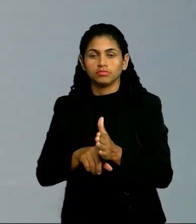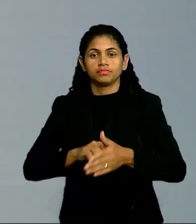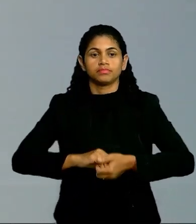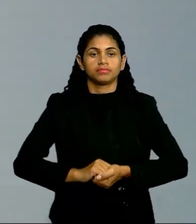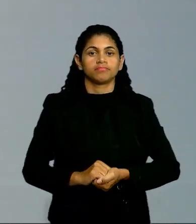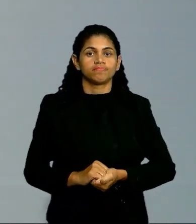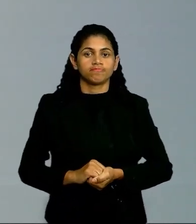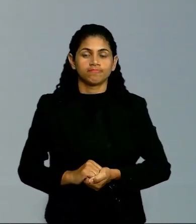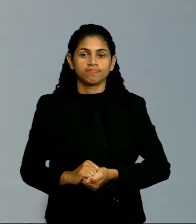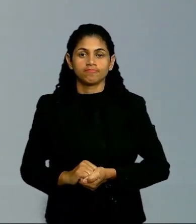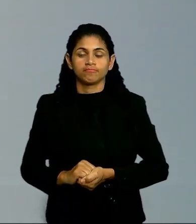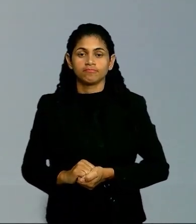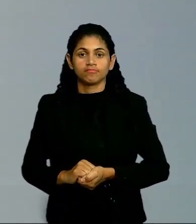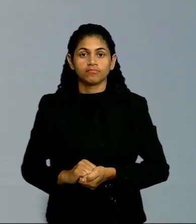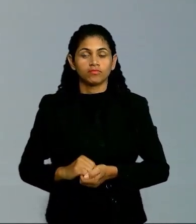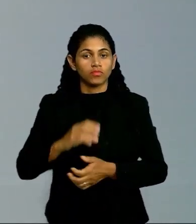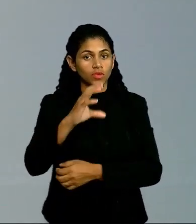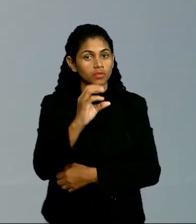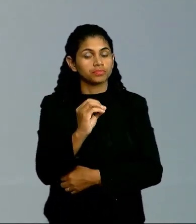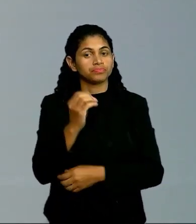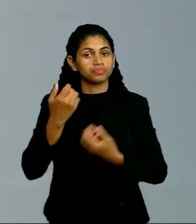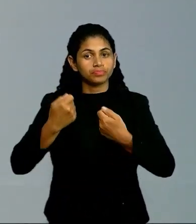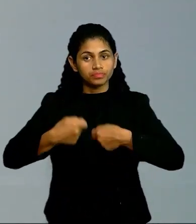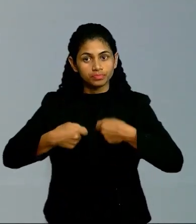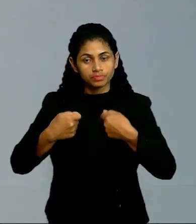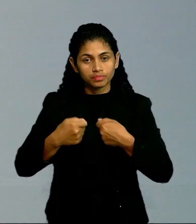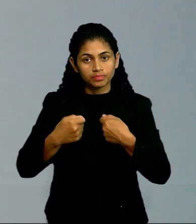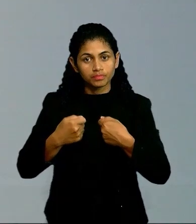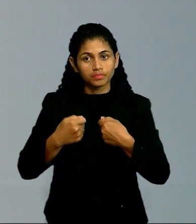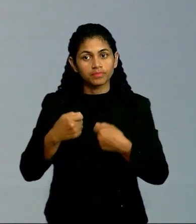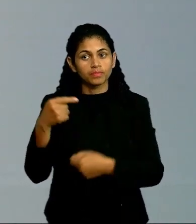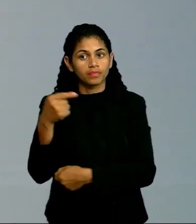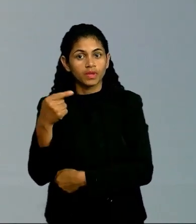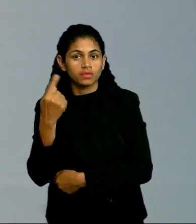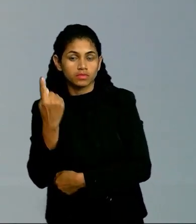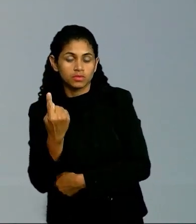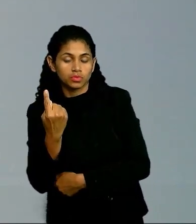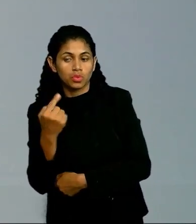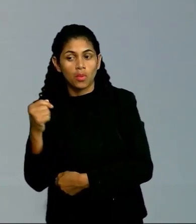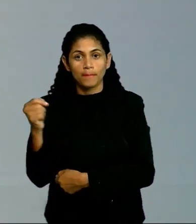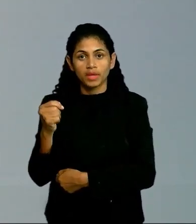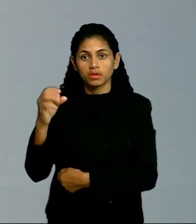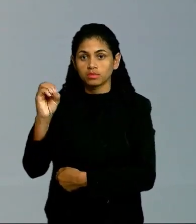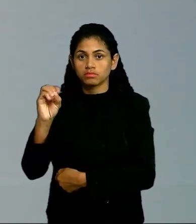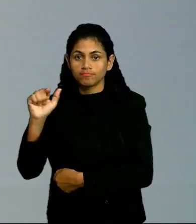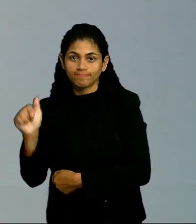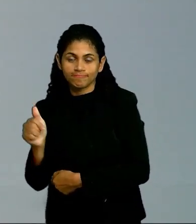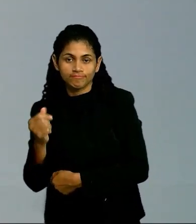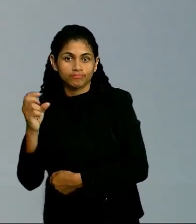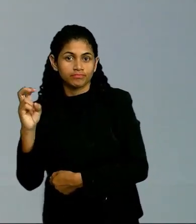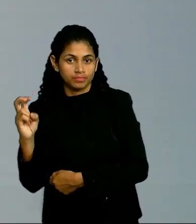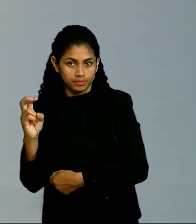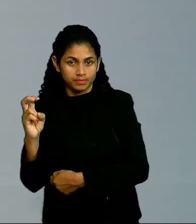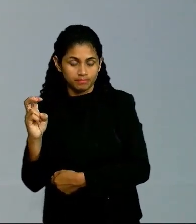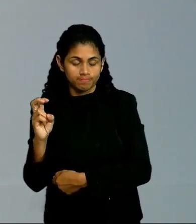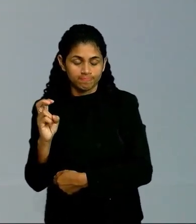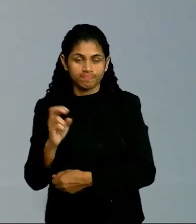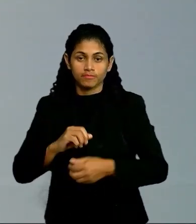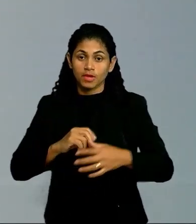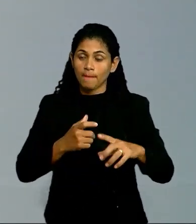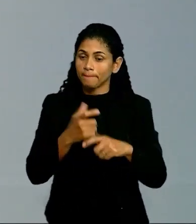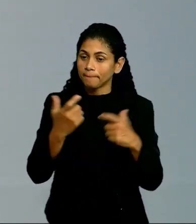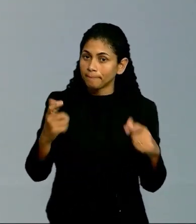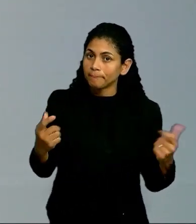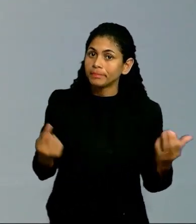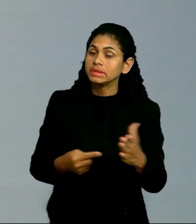Mas nesses casos, o oxigênio ele vai ter NOx menos 1 e menos meio. Porém, na maioria das vezes, a